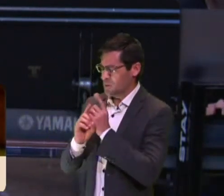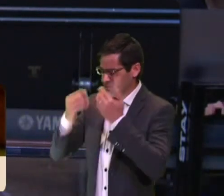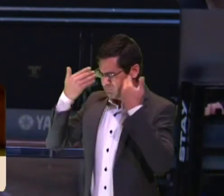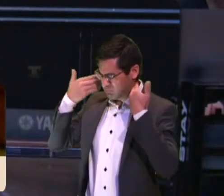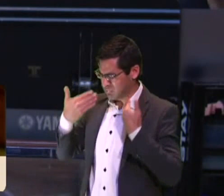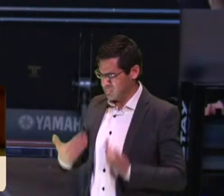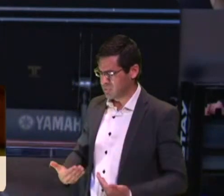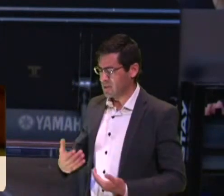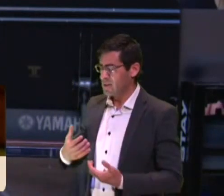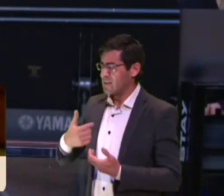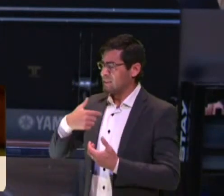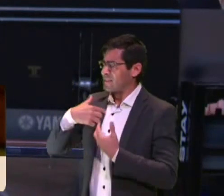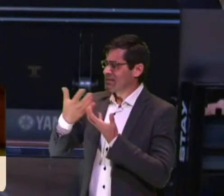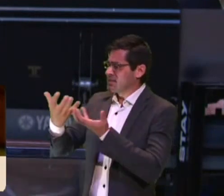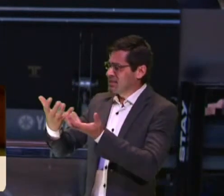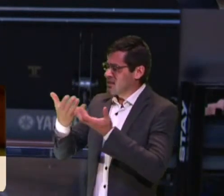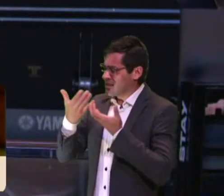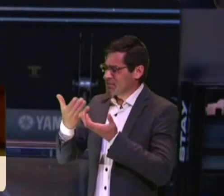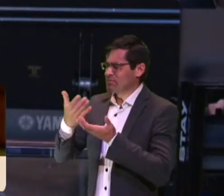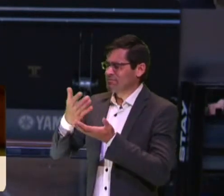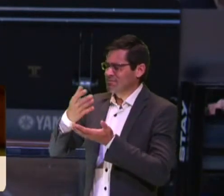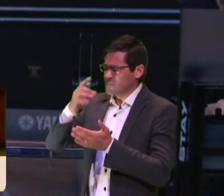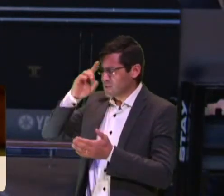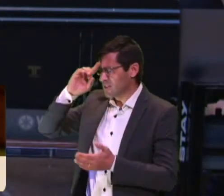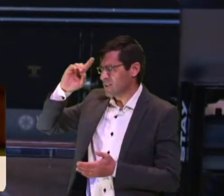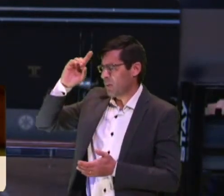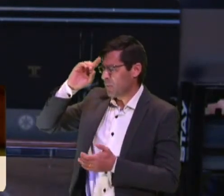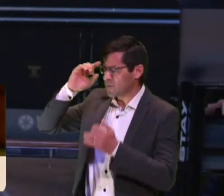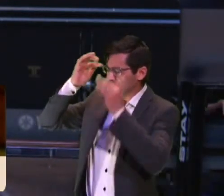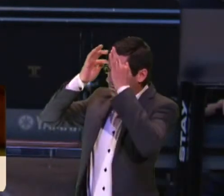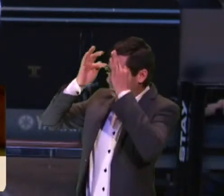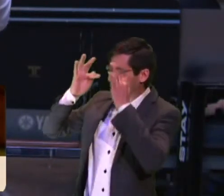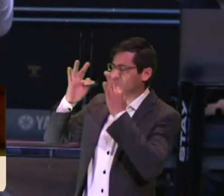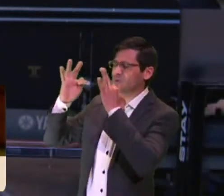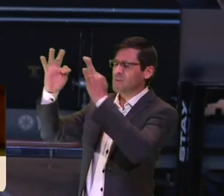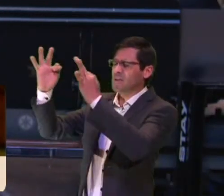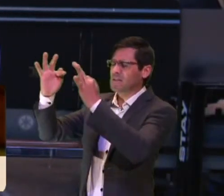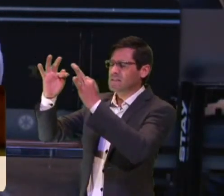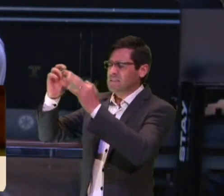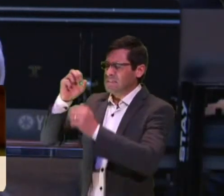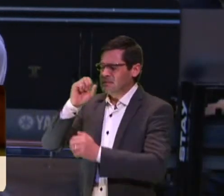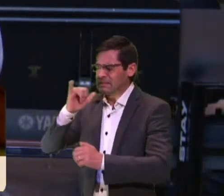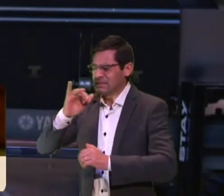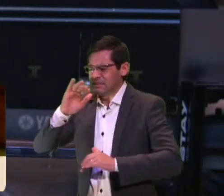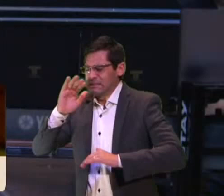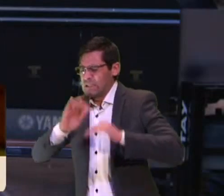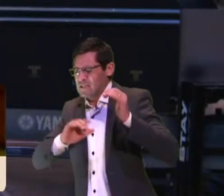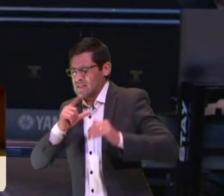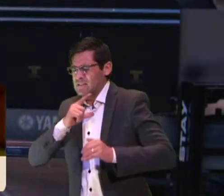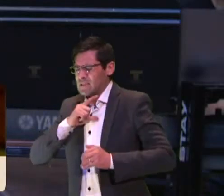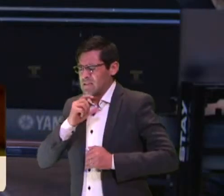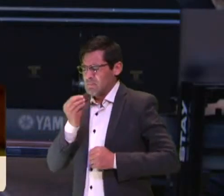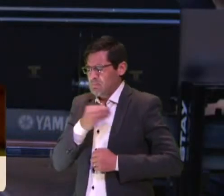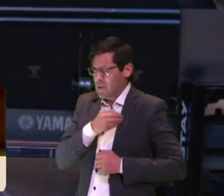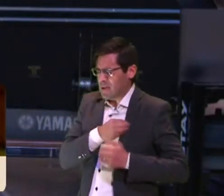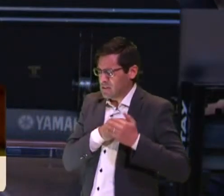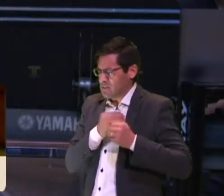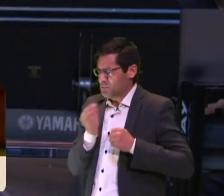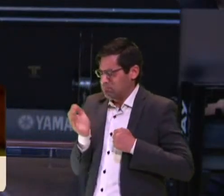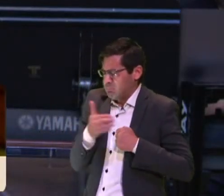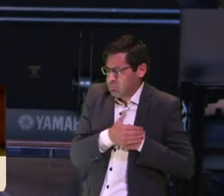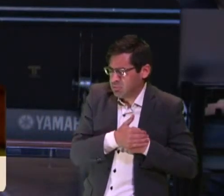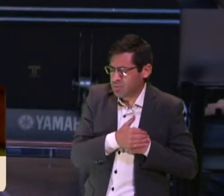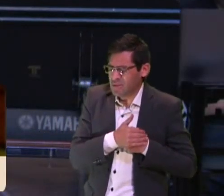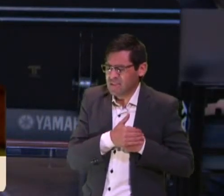ser dispenseiros encontrados fiéis. Pai, em nome de Jesus, se existe algo em nós que não Te agrada,